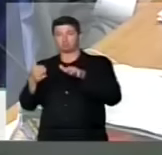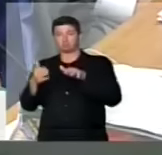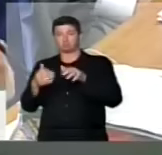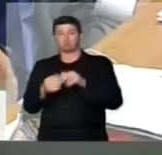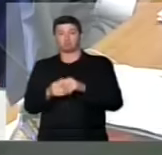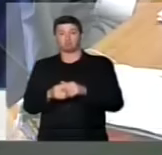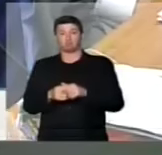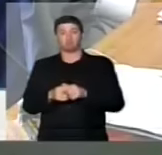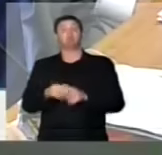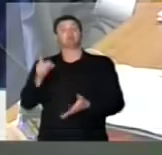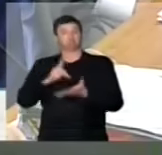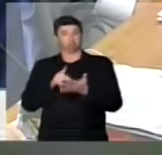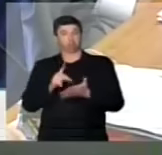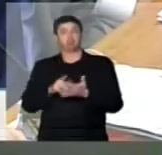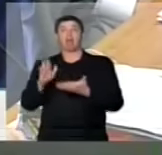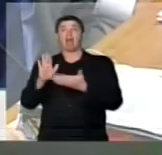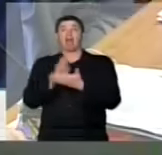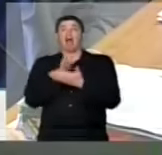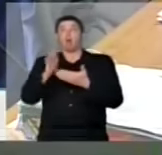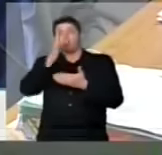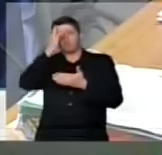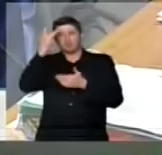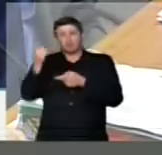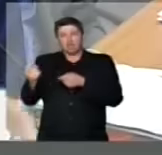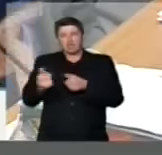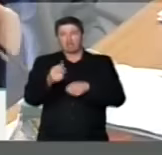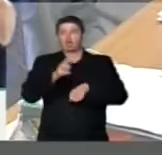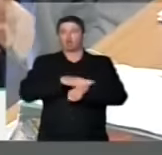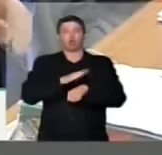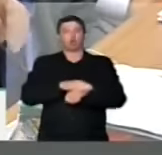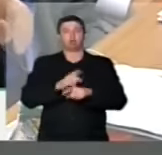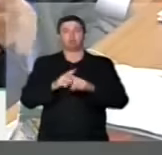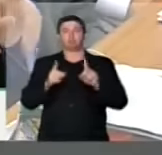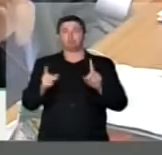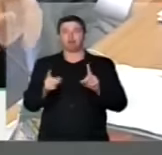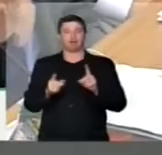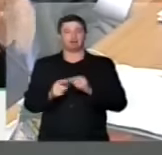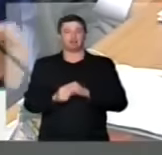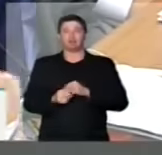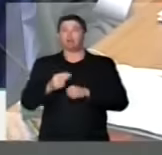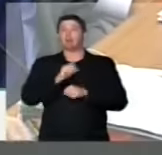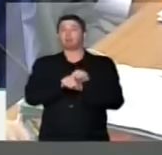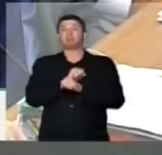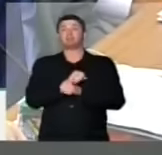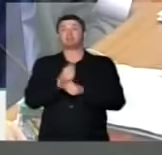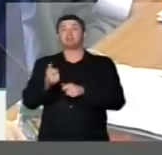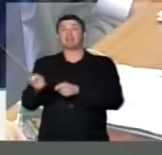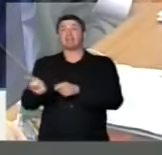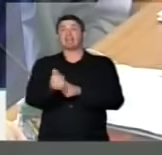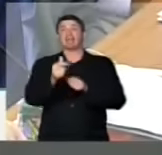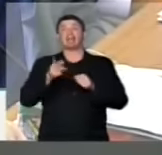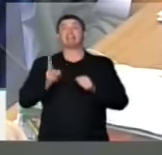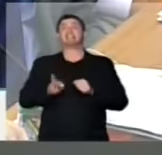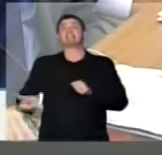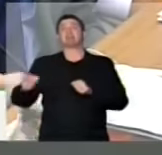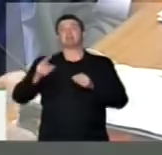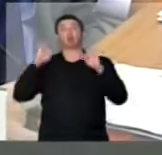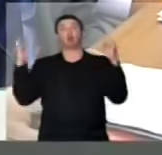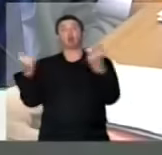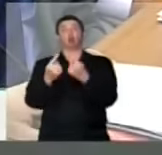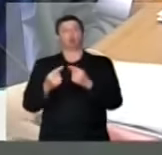mesmo enganar algumas pessoas todo o tempo, mas não vos será possível enganar sempre